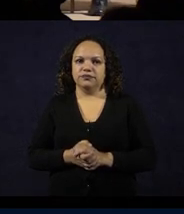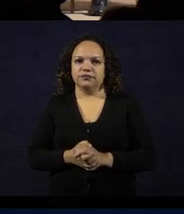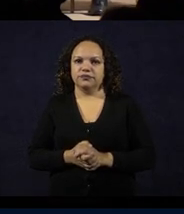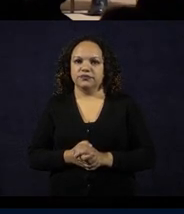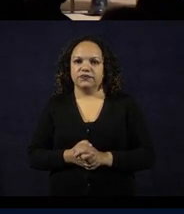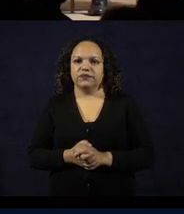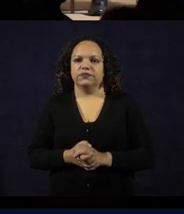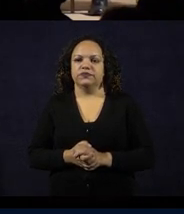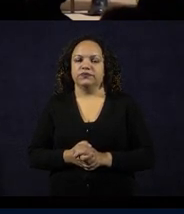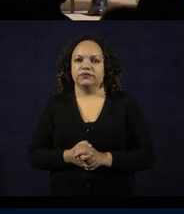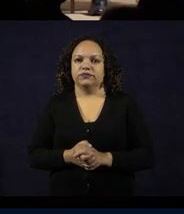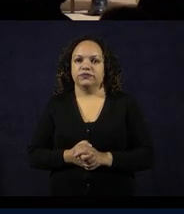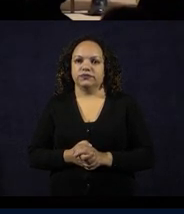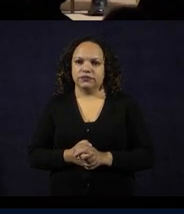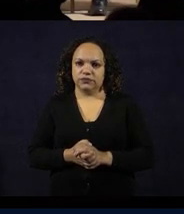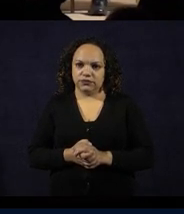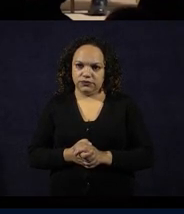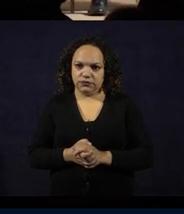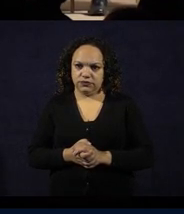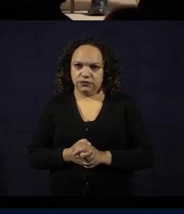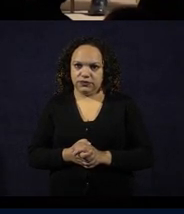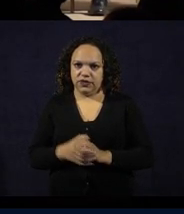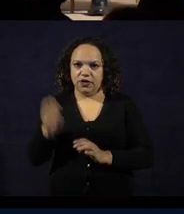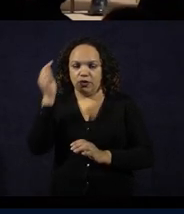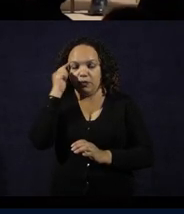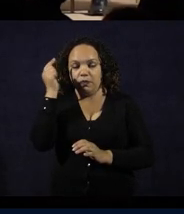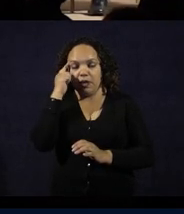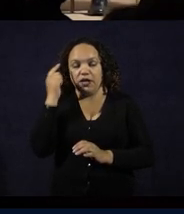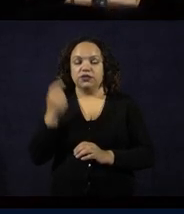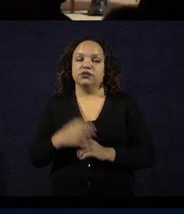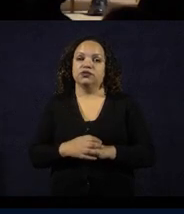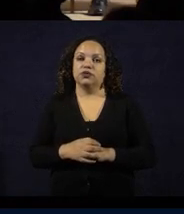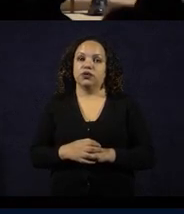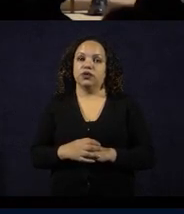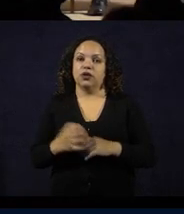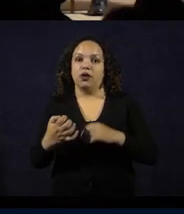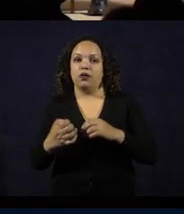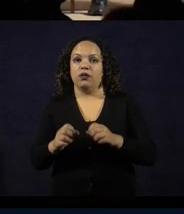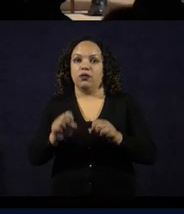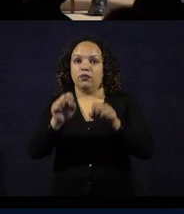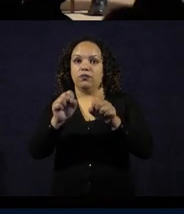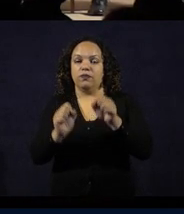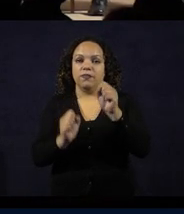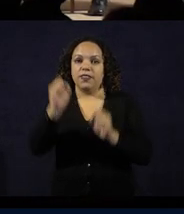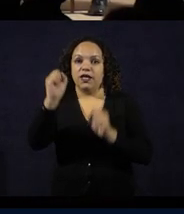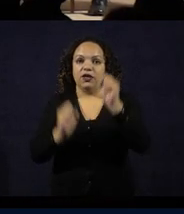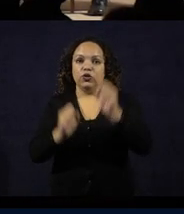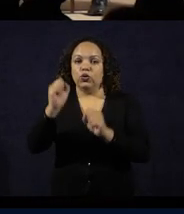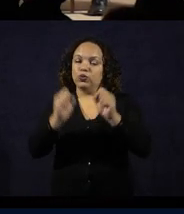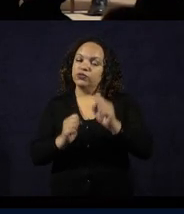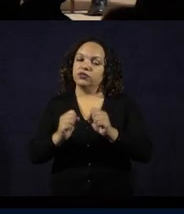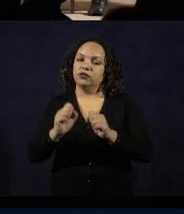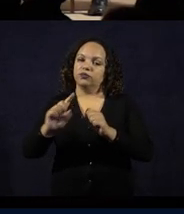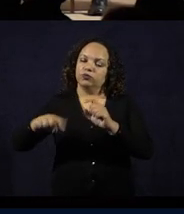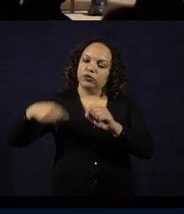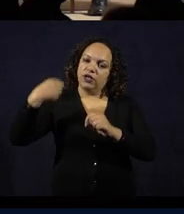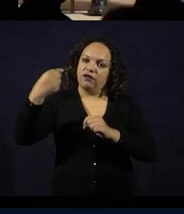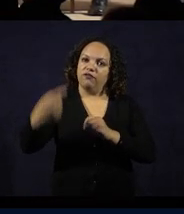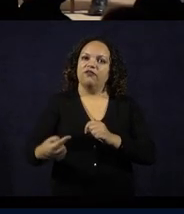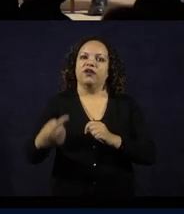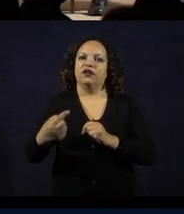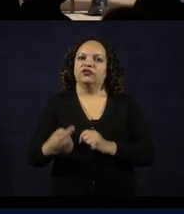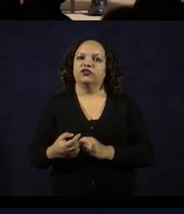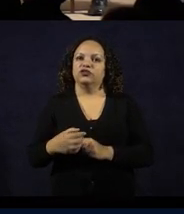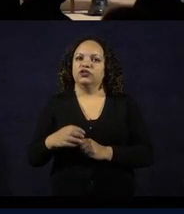que o setor a nossa indústria Ivo Ricardo é uma uma indústria que sai na frente na discussão